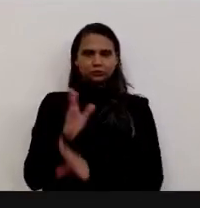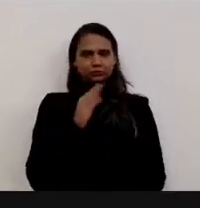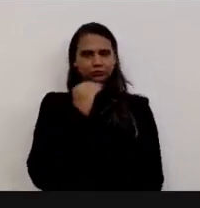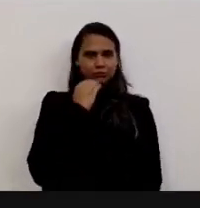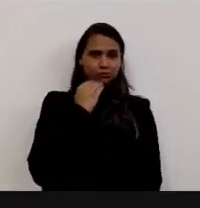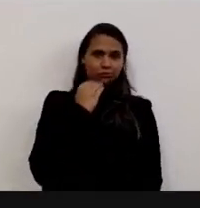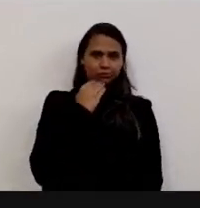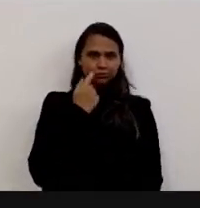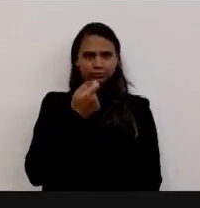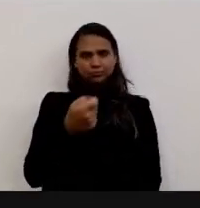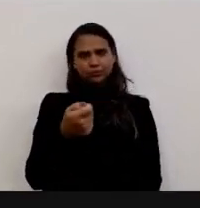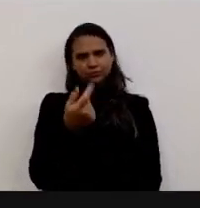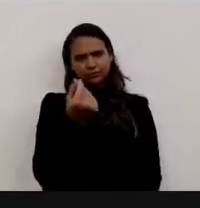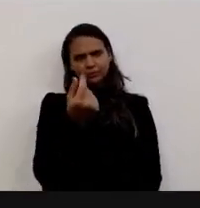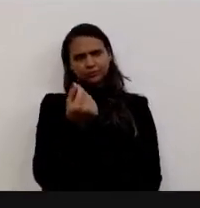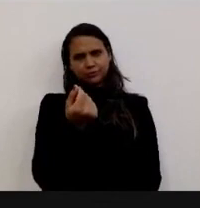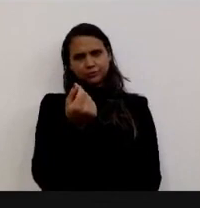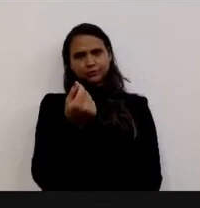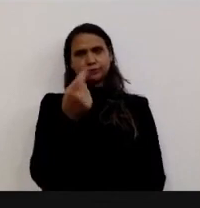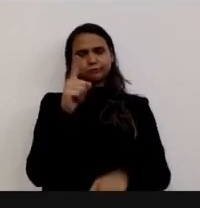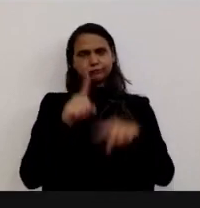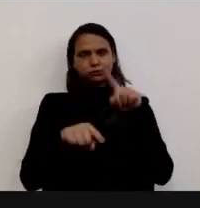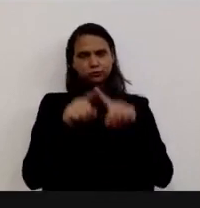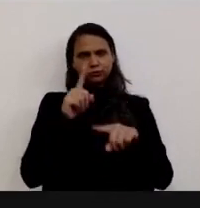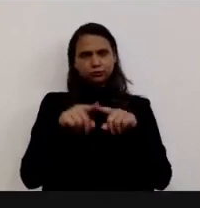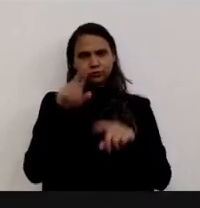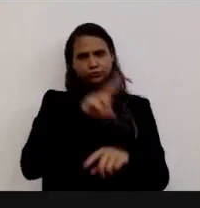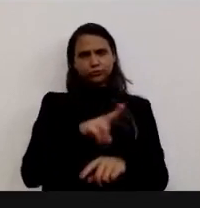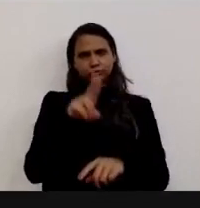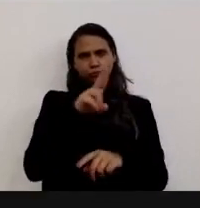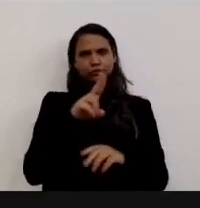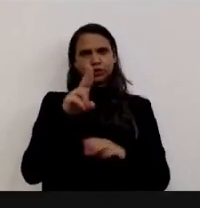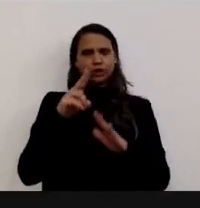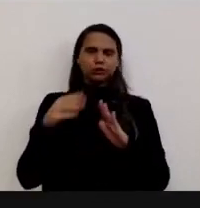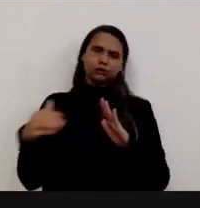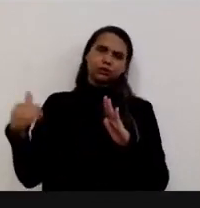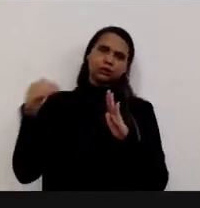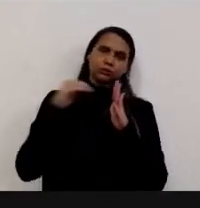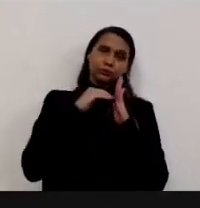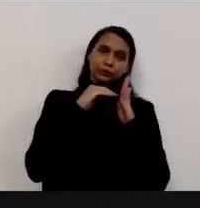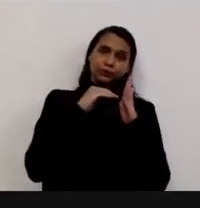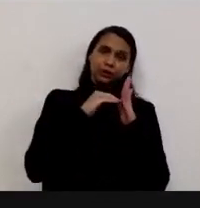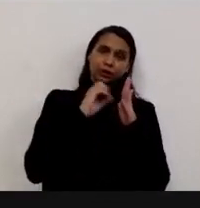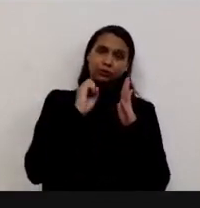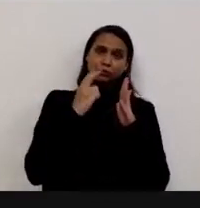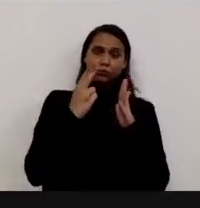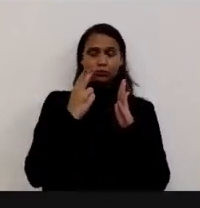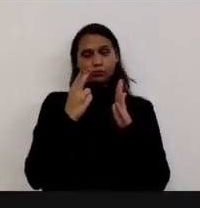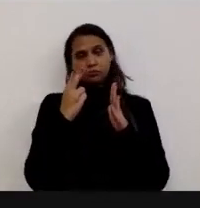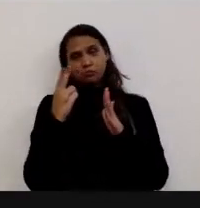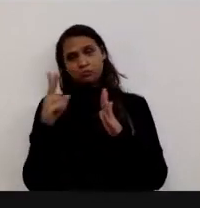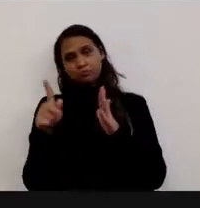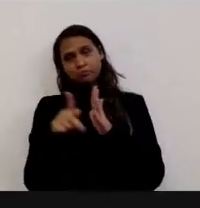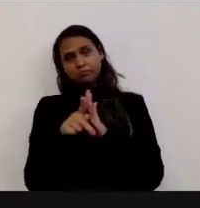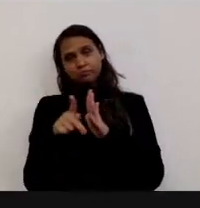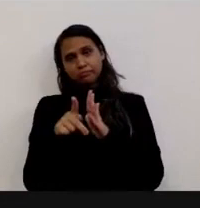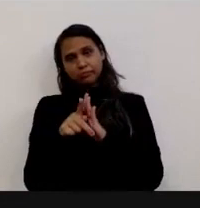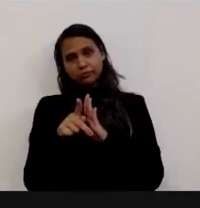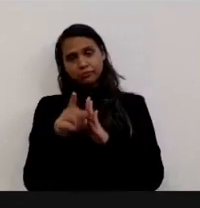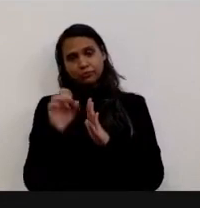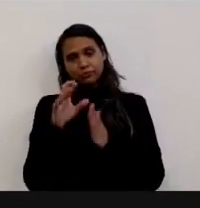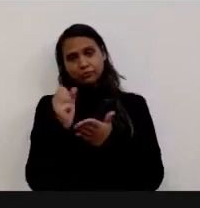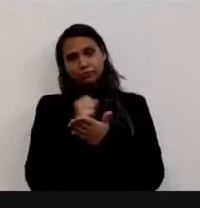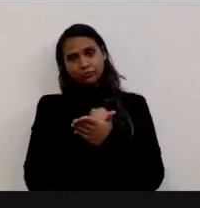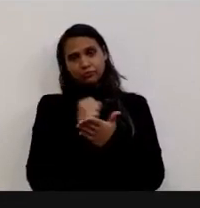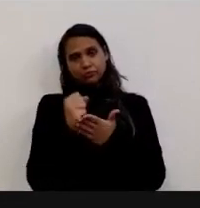preços. A ferramenta chegou a ser utilizada no Senado, o uso aparentemente é mais apropriado para realizar o controle de